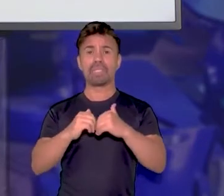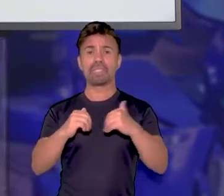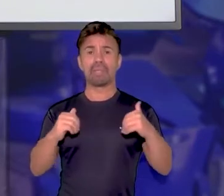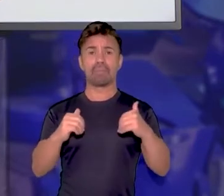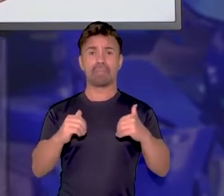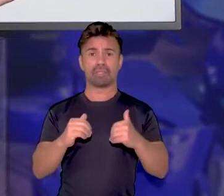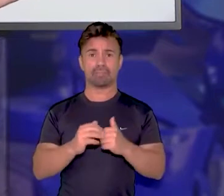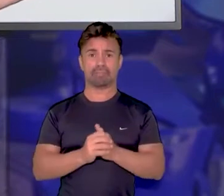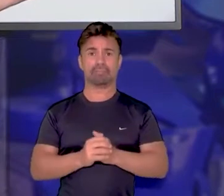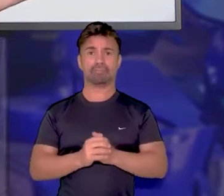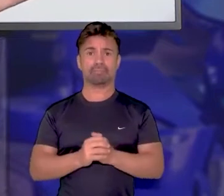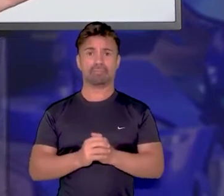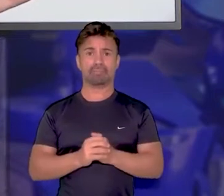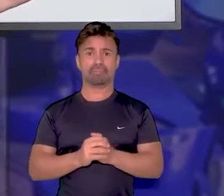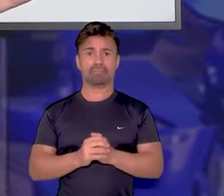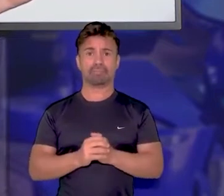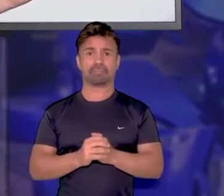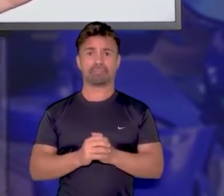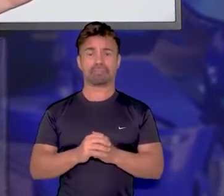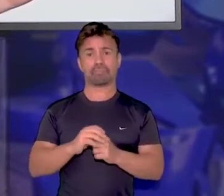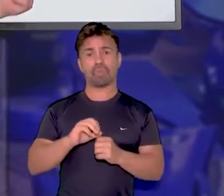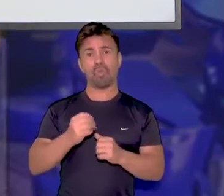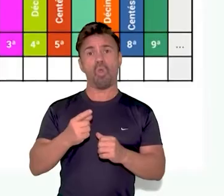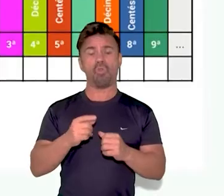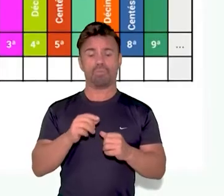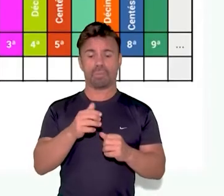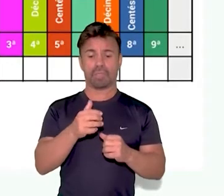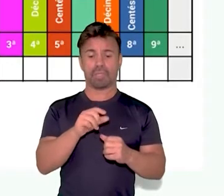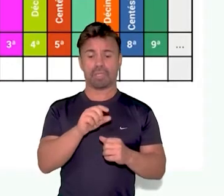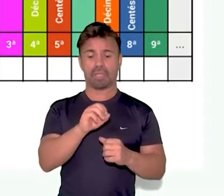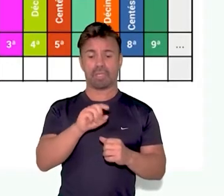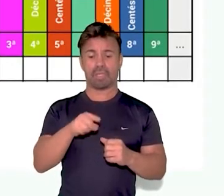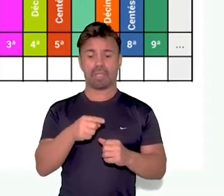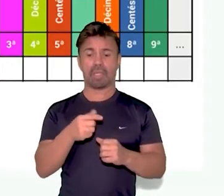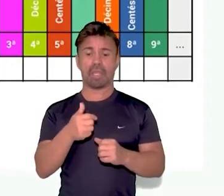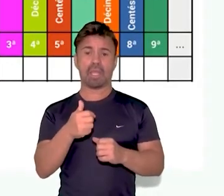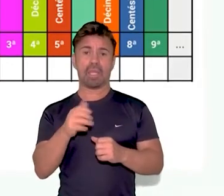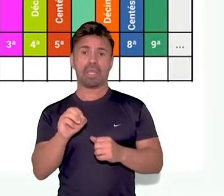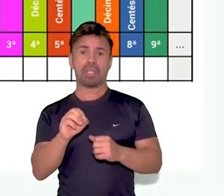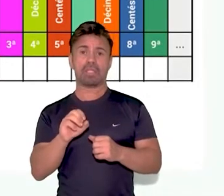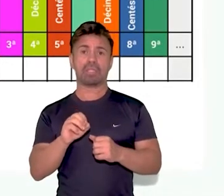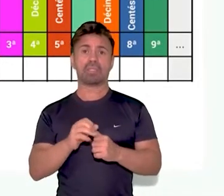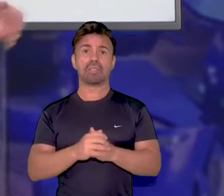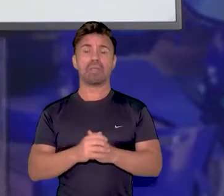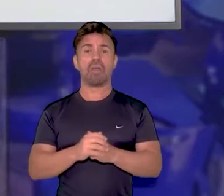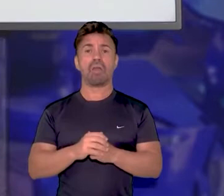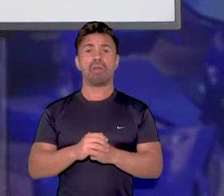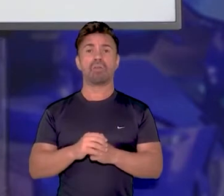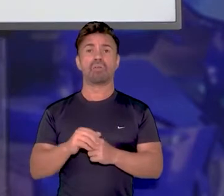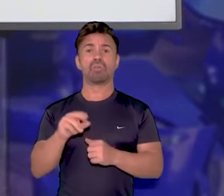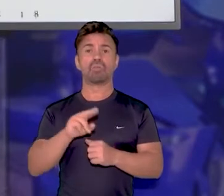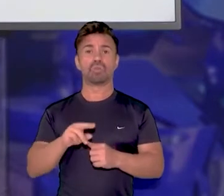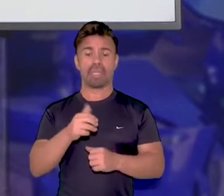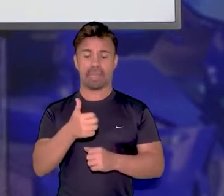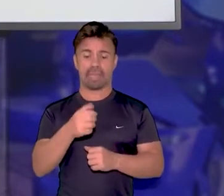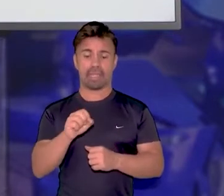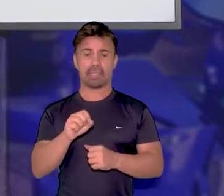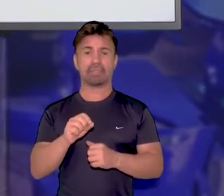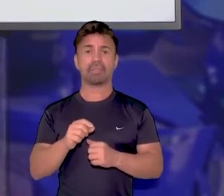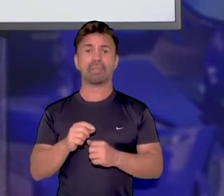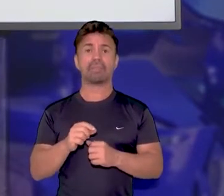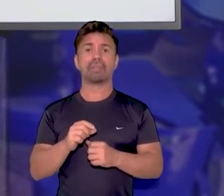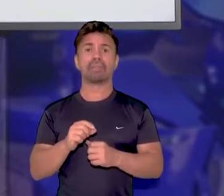separa a parte inteira da parte decimal ou fracionário no nosso caso aqui vamos usar desse mal